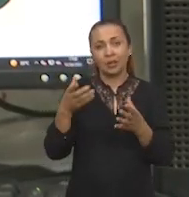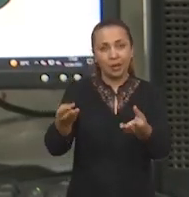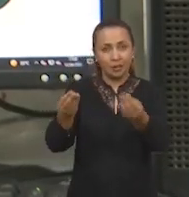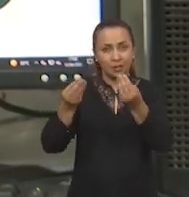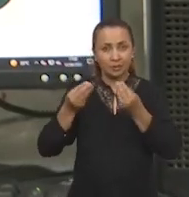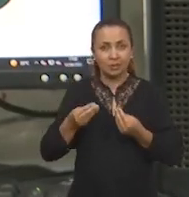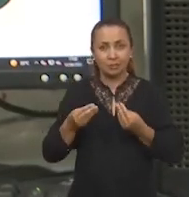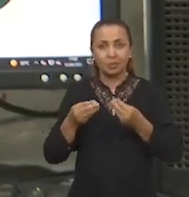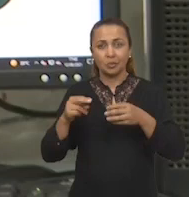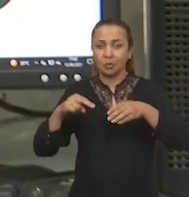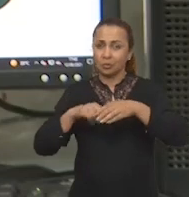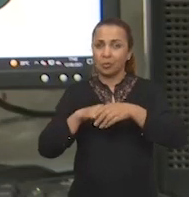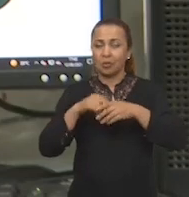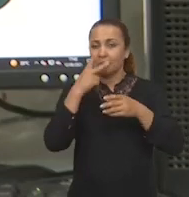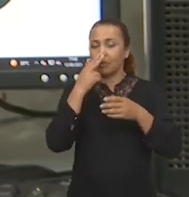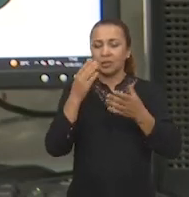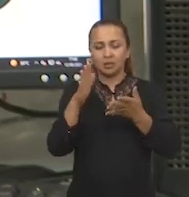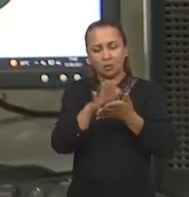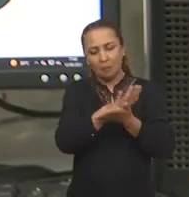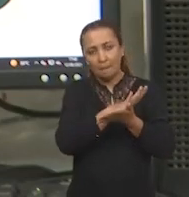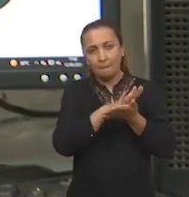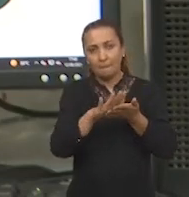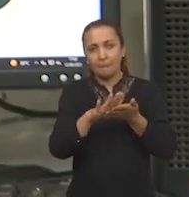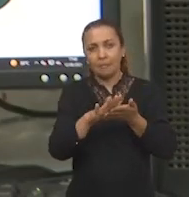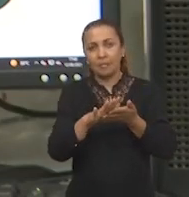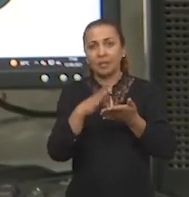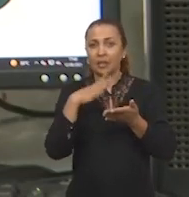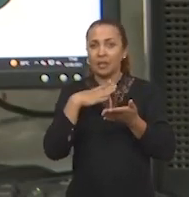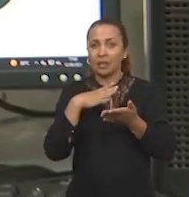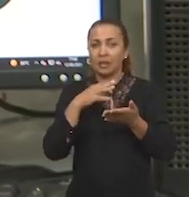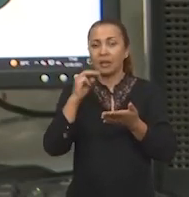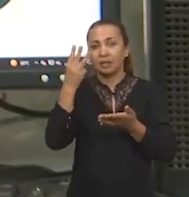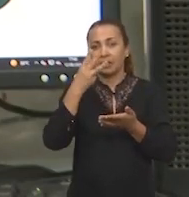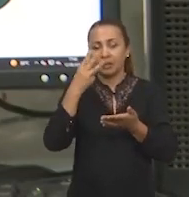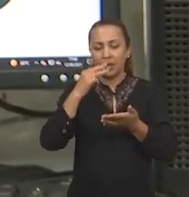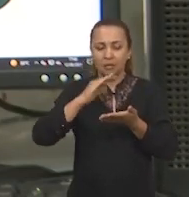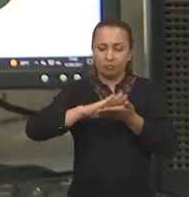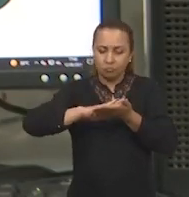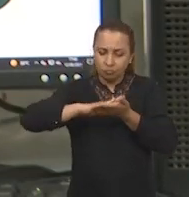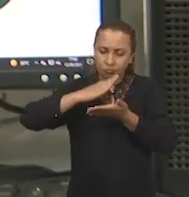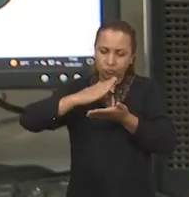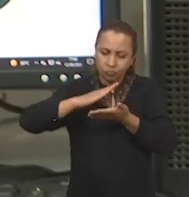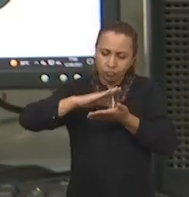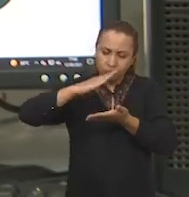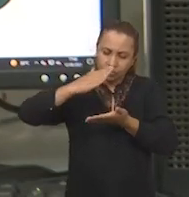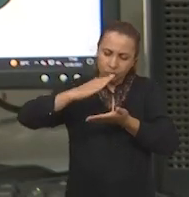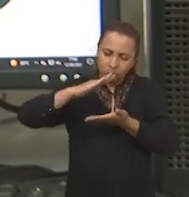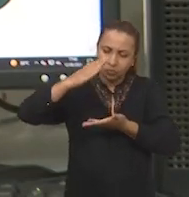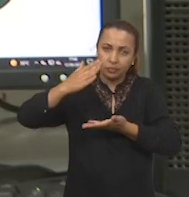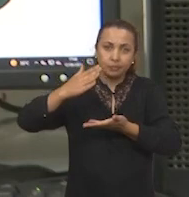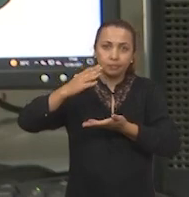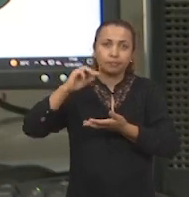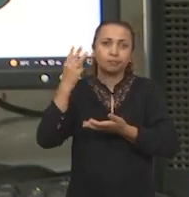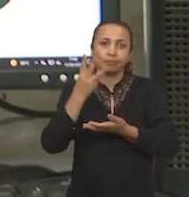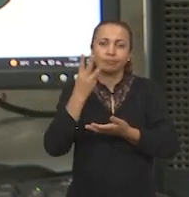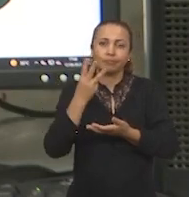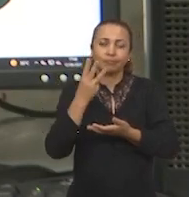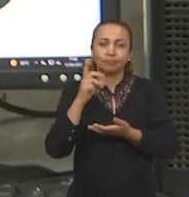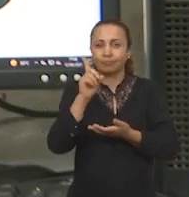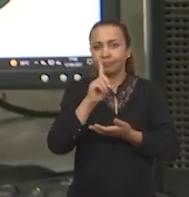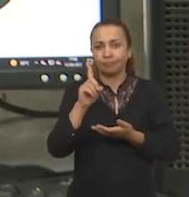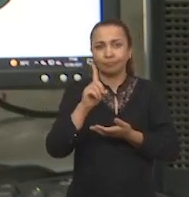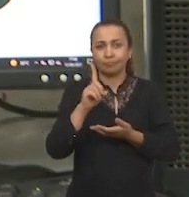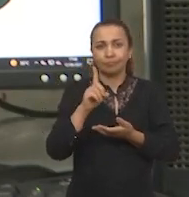recebe no hospital é tipo um plano. Essa não, ela é diferente, ela tem tipo três dimensões. Aí a partir das ferramentas a